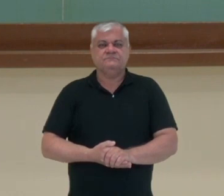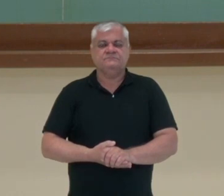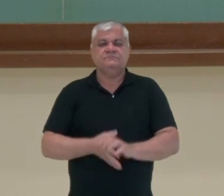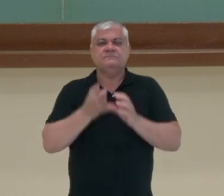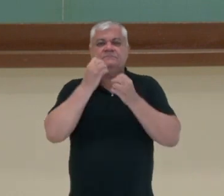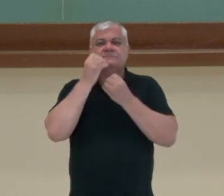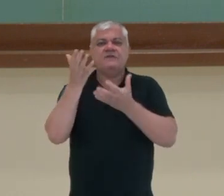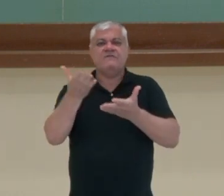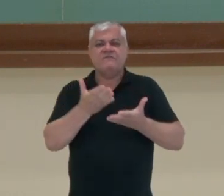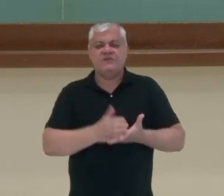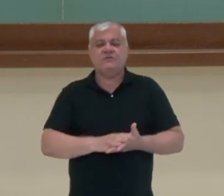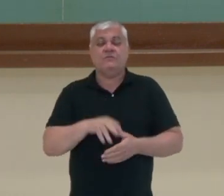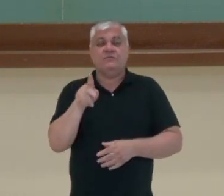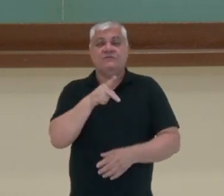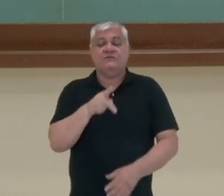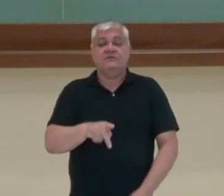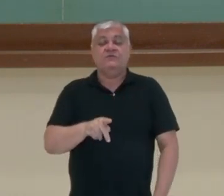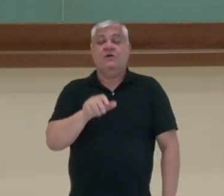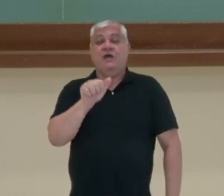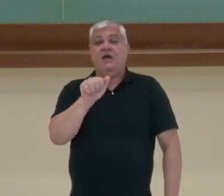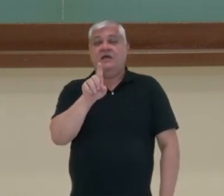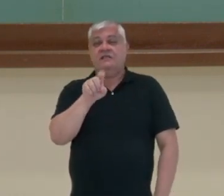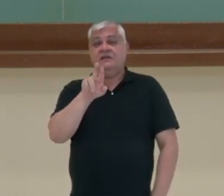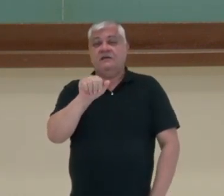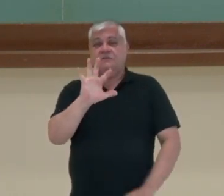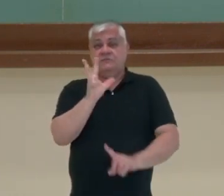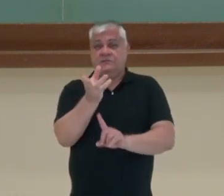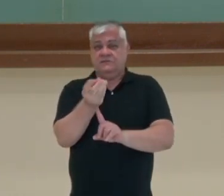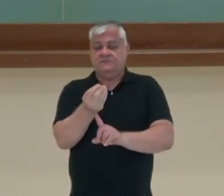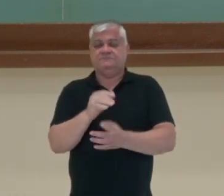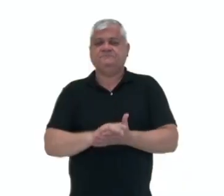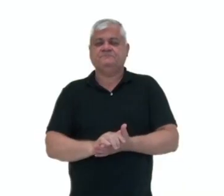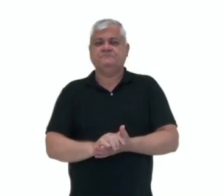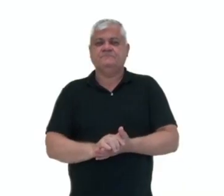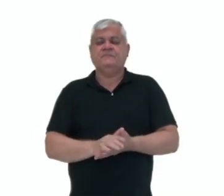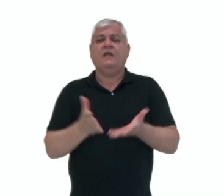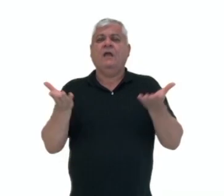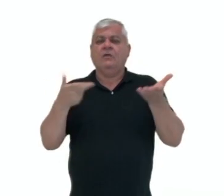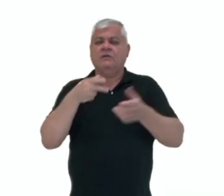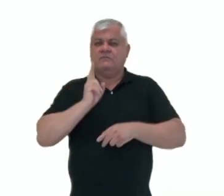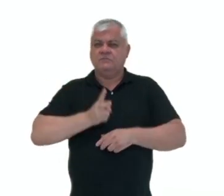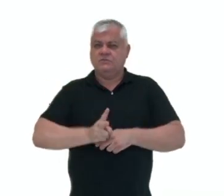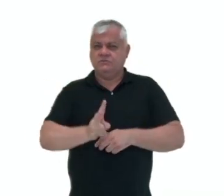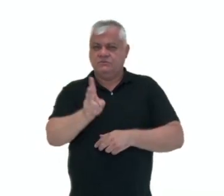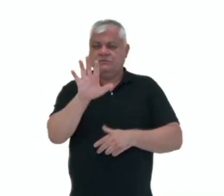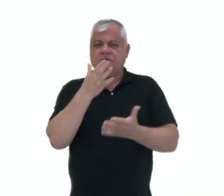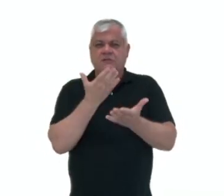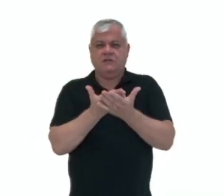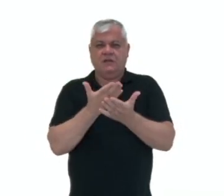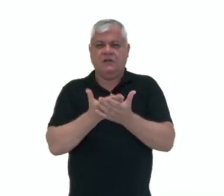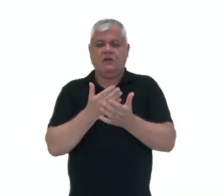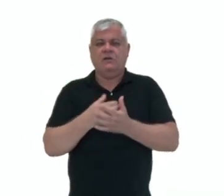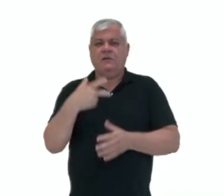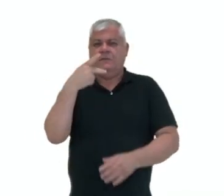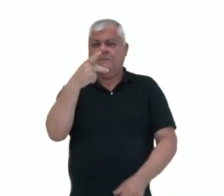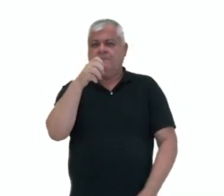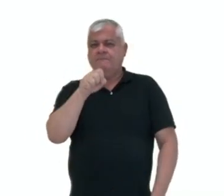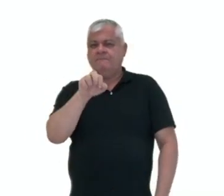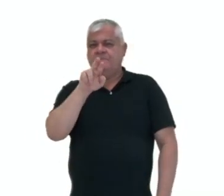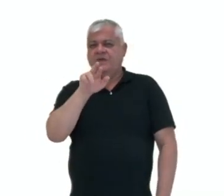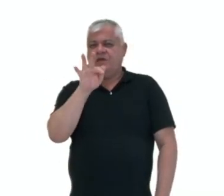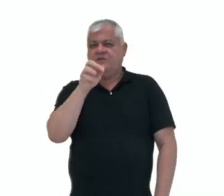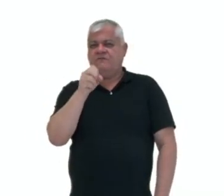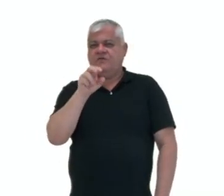Bem-vindos à terceira série, eu sou Adriano, professor de artes. Pessoal, nós vamos dar continuidade na nossa aula de Performance e Happening,